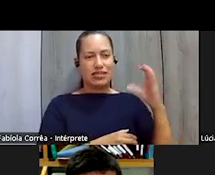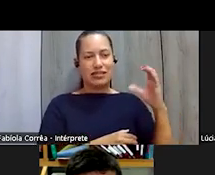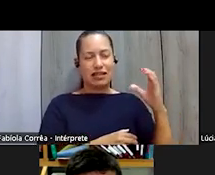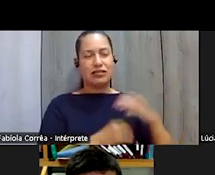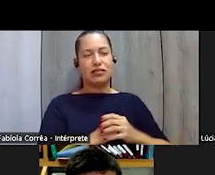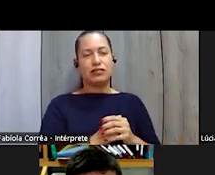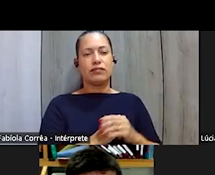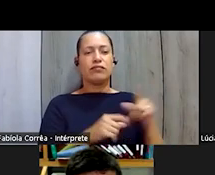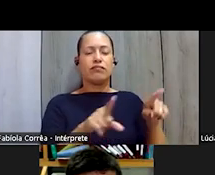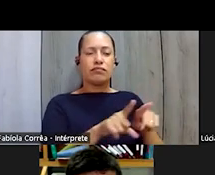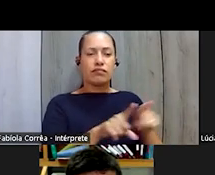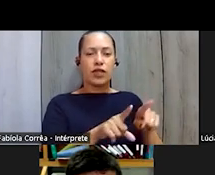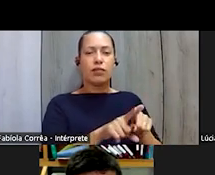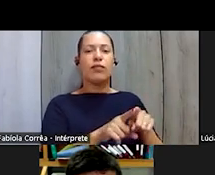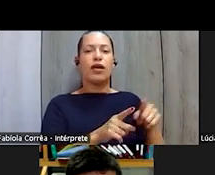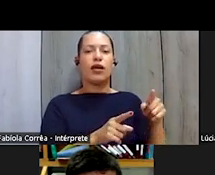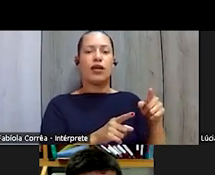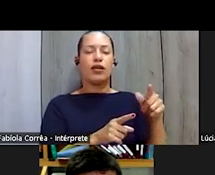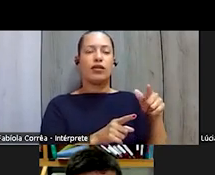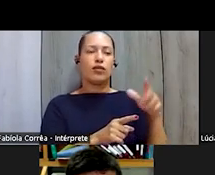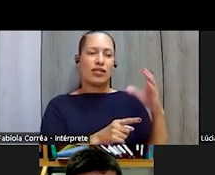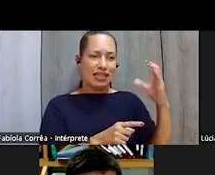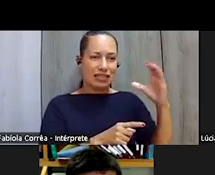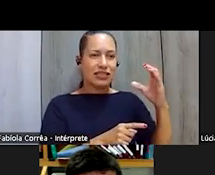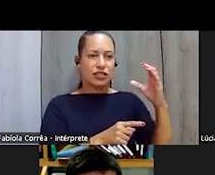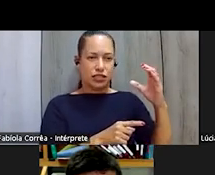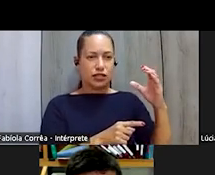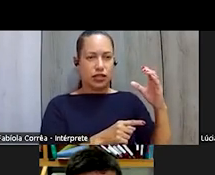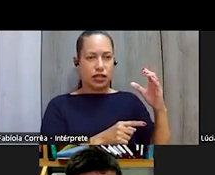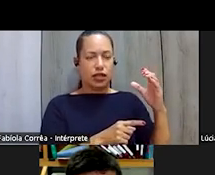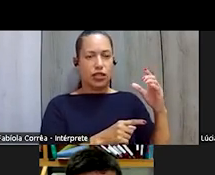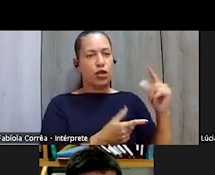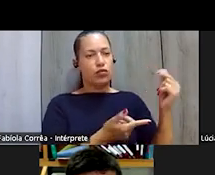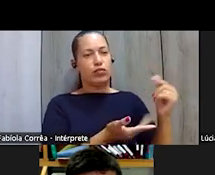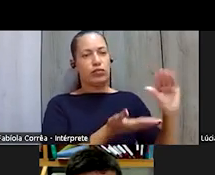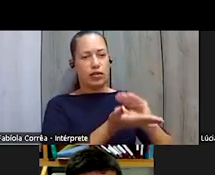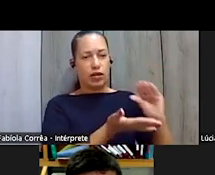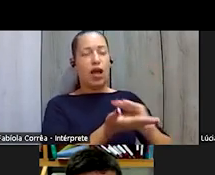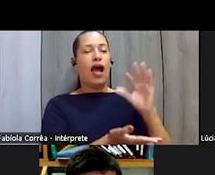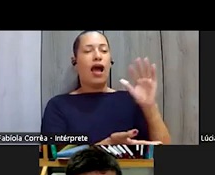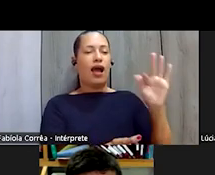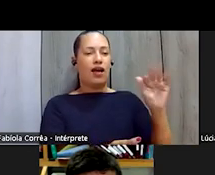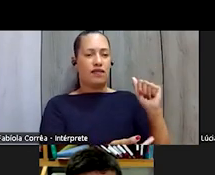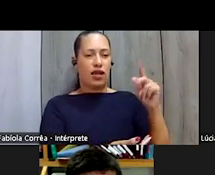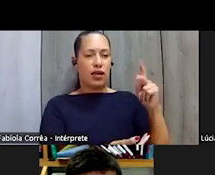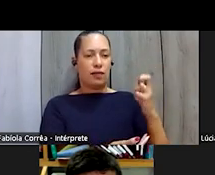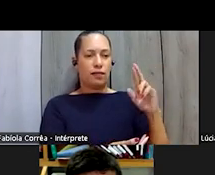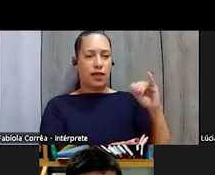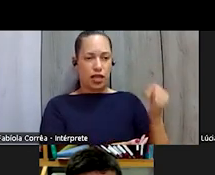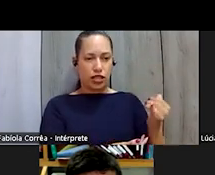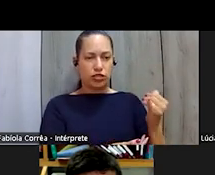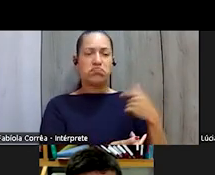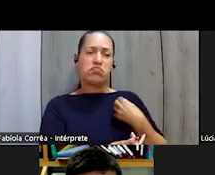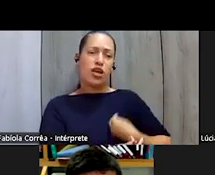questão do cientista do nosso estado, da FAPERJ. Então, a minha vida é muito equilibrada entre